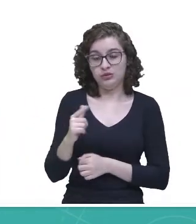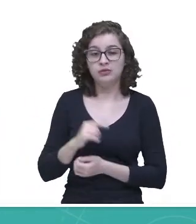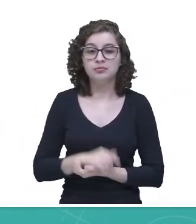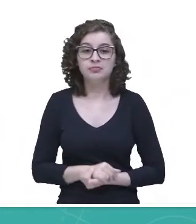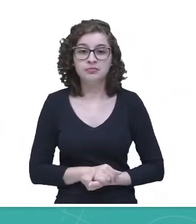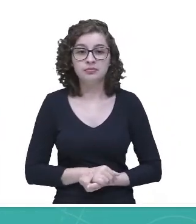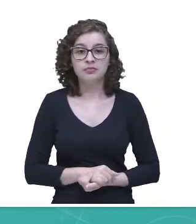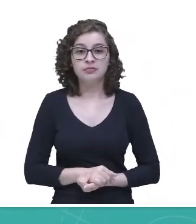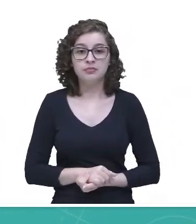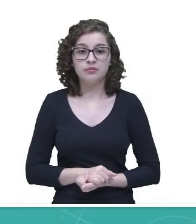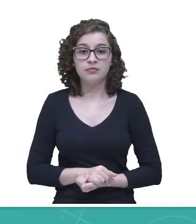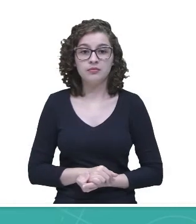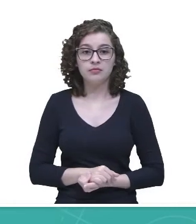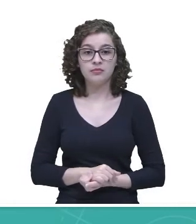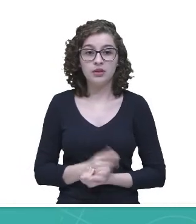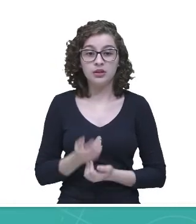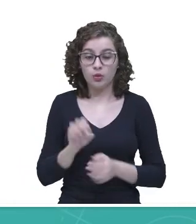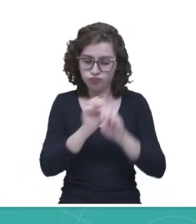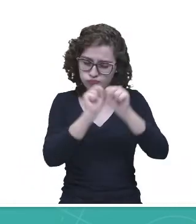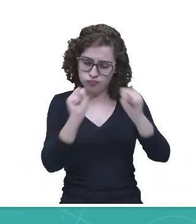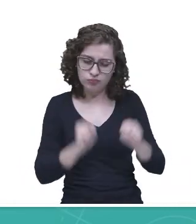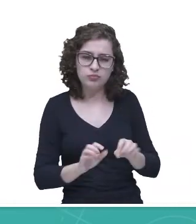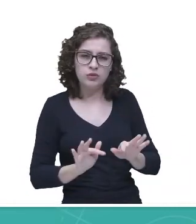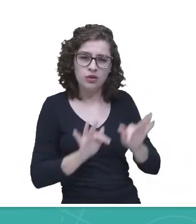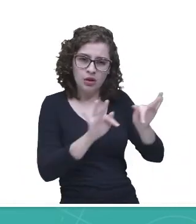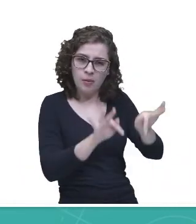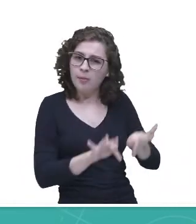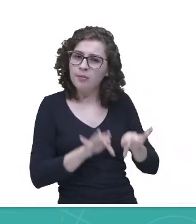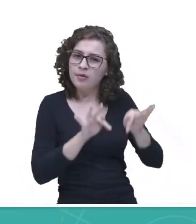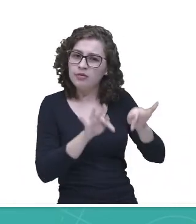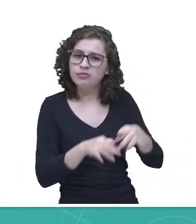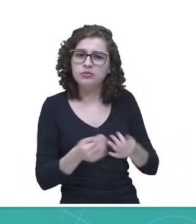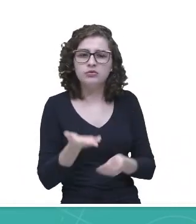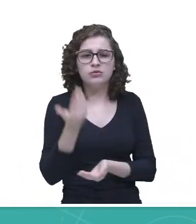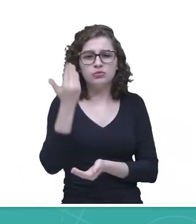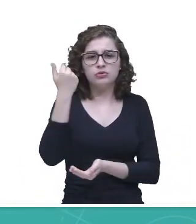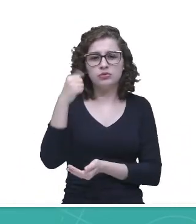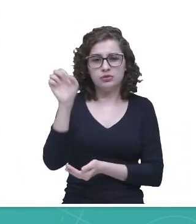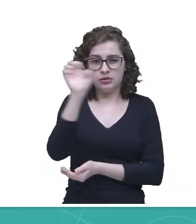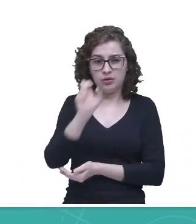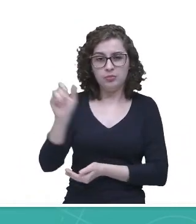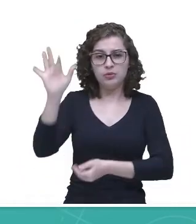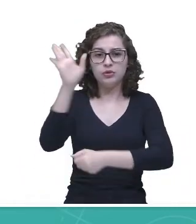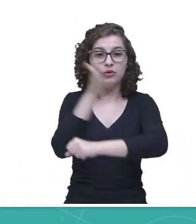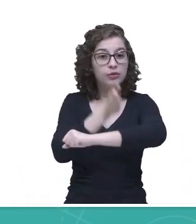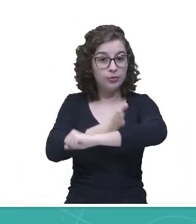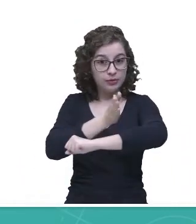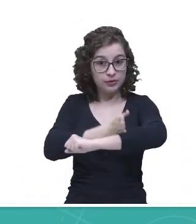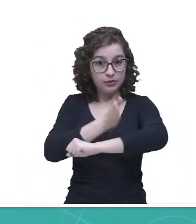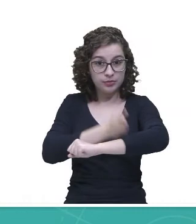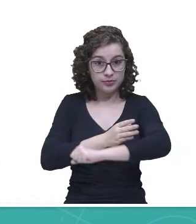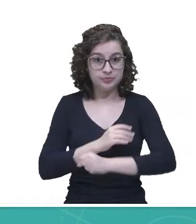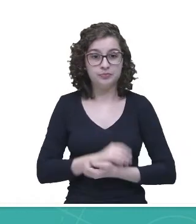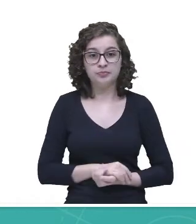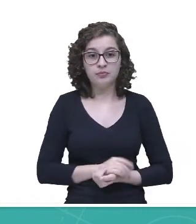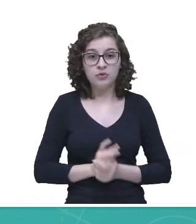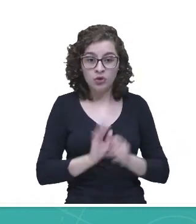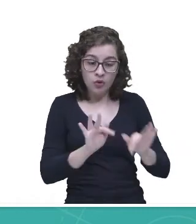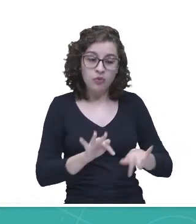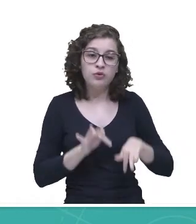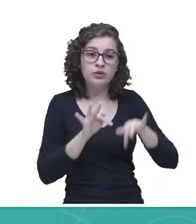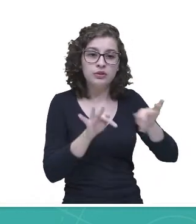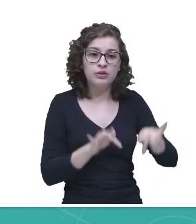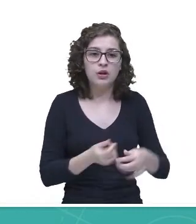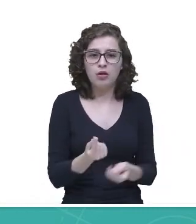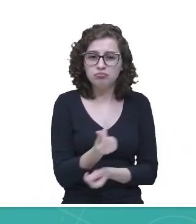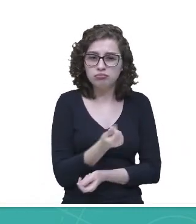questão remete ao sistema feudal que reinou na Europa ao longo da Idade Média. O feudalismo tinha como fonte de